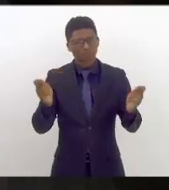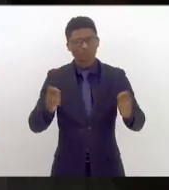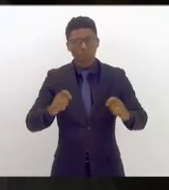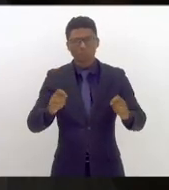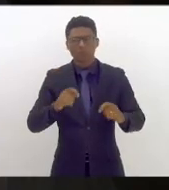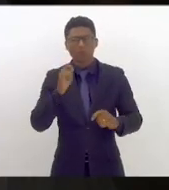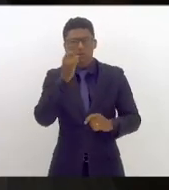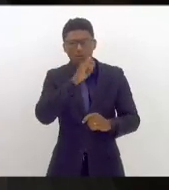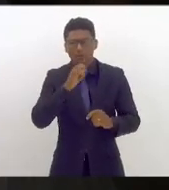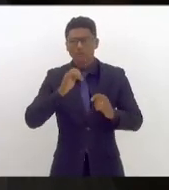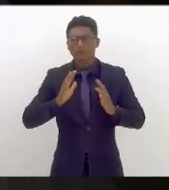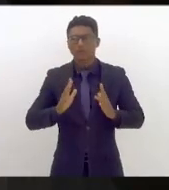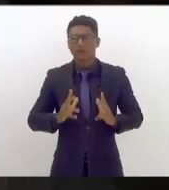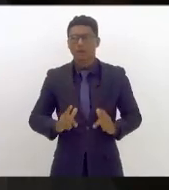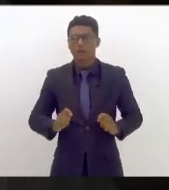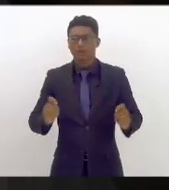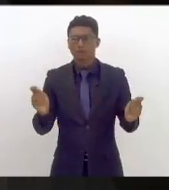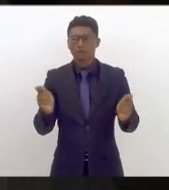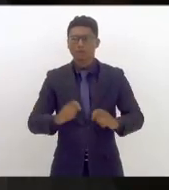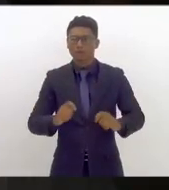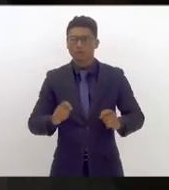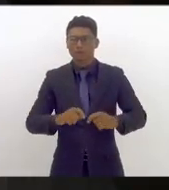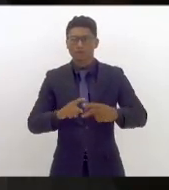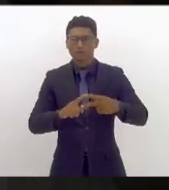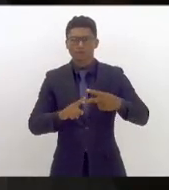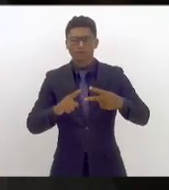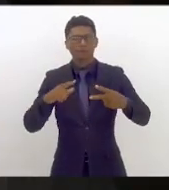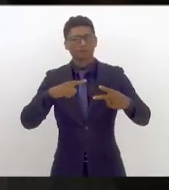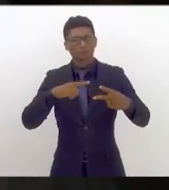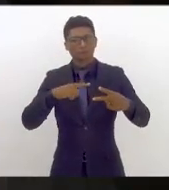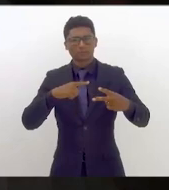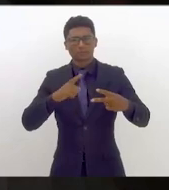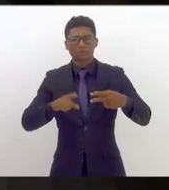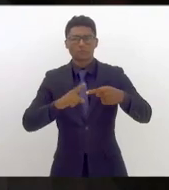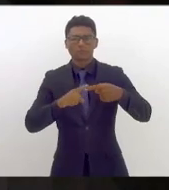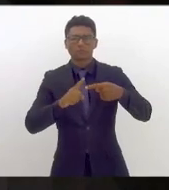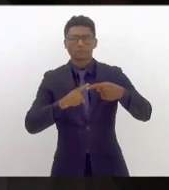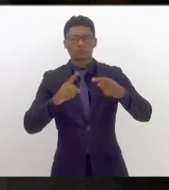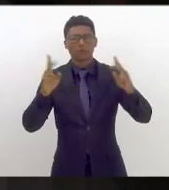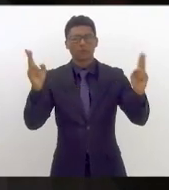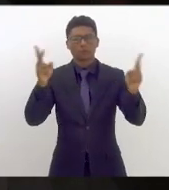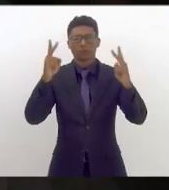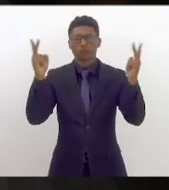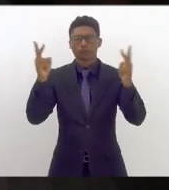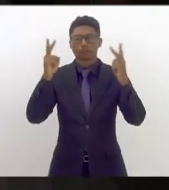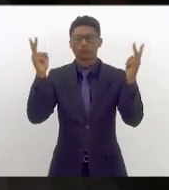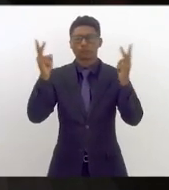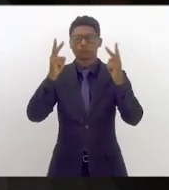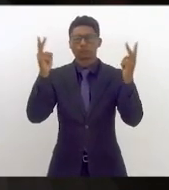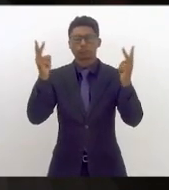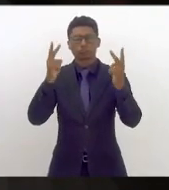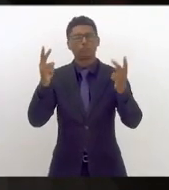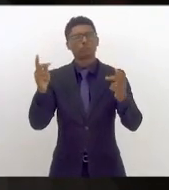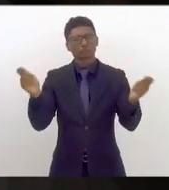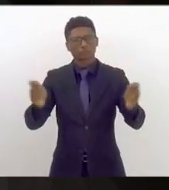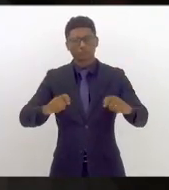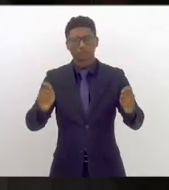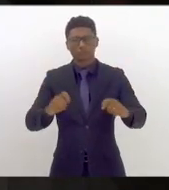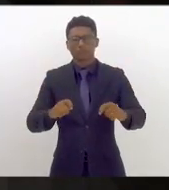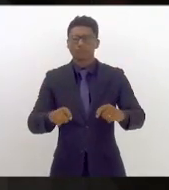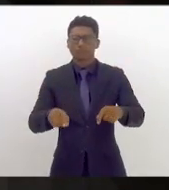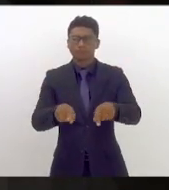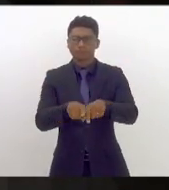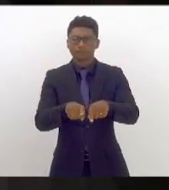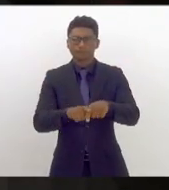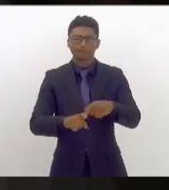potenciais que nós temos de excelência? O potencial eólico, que eu acabei de falar, e o